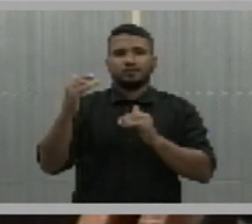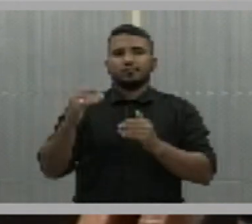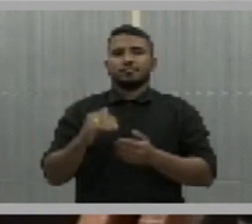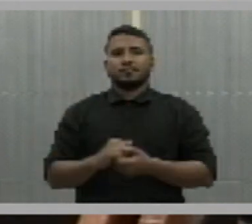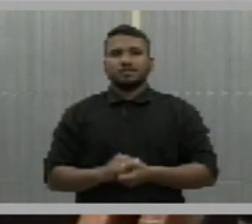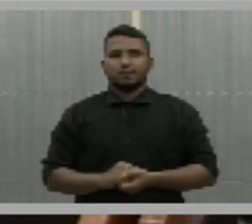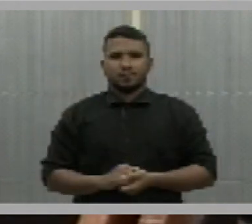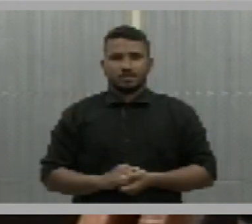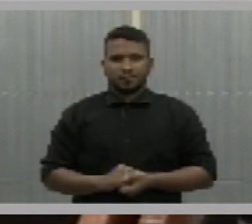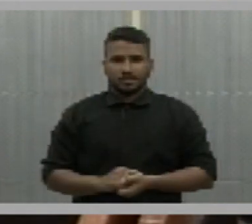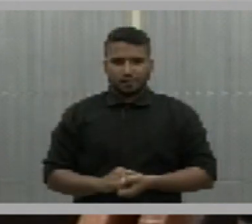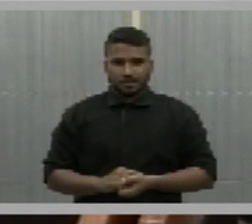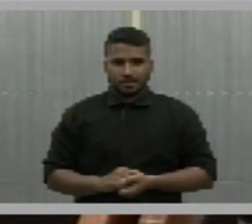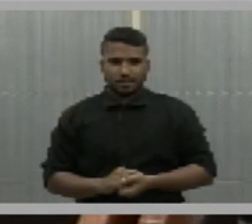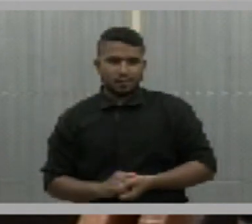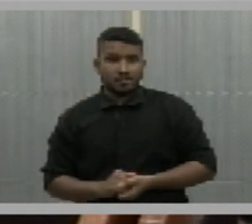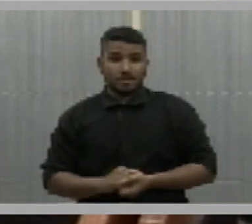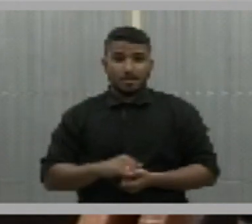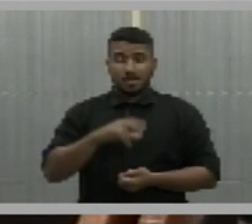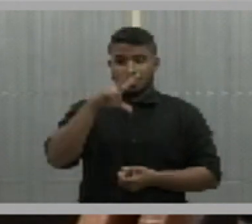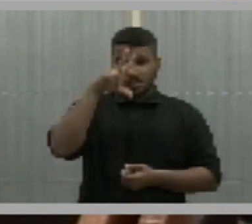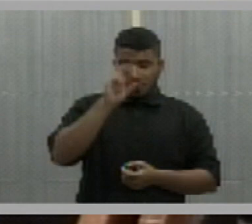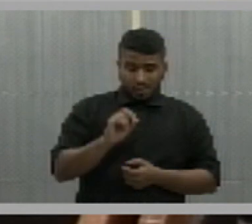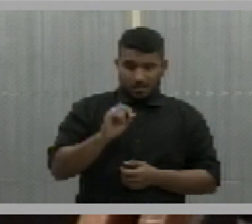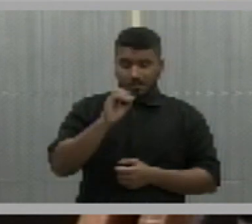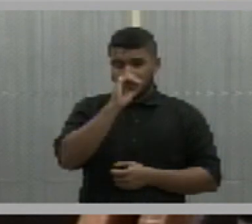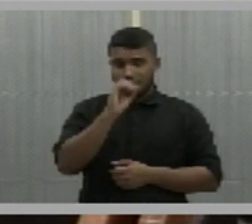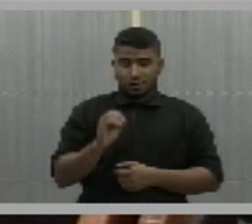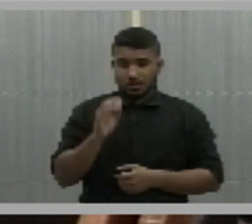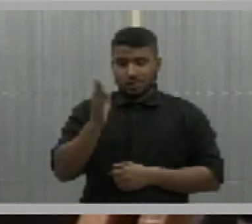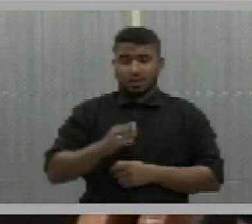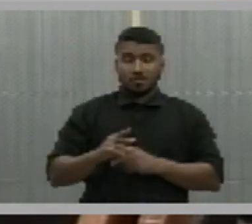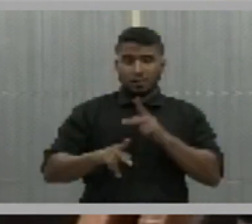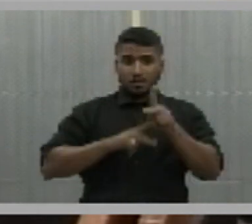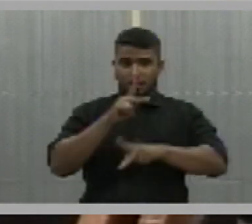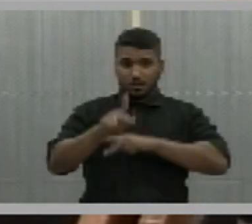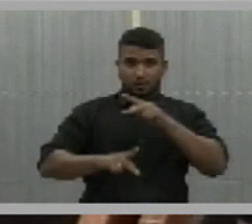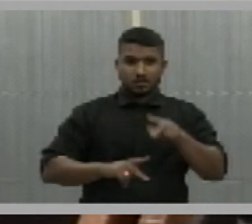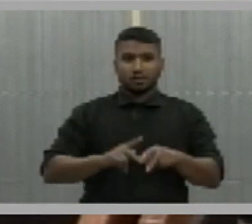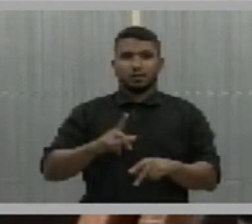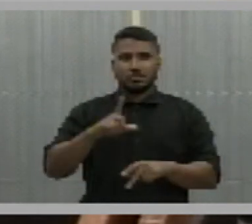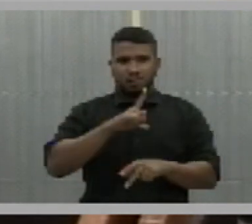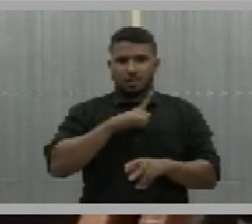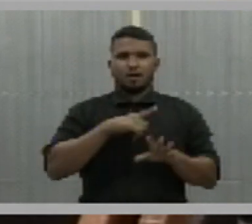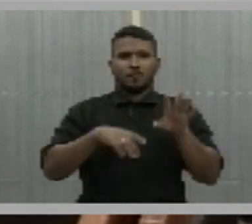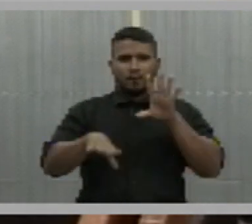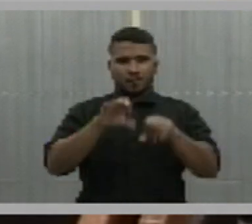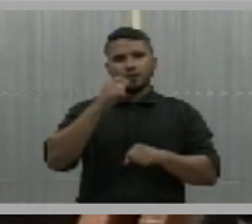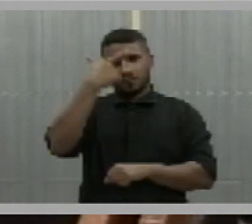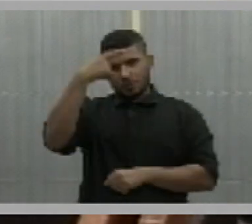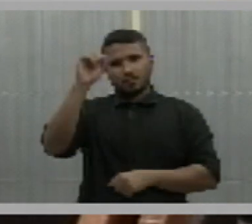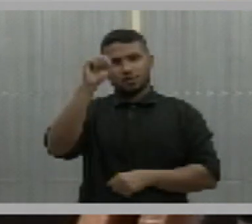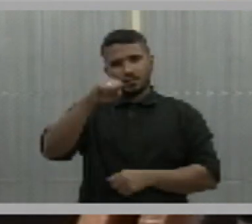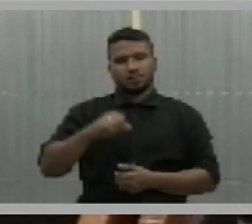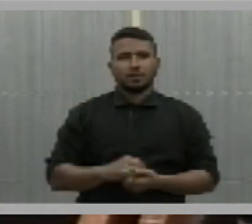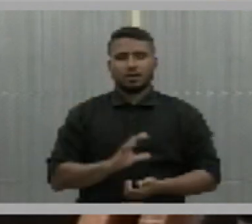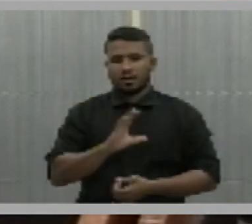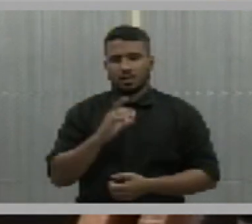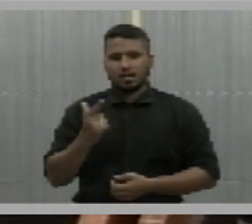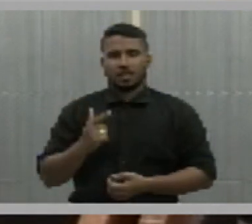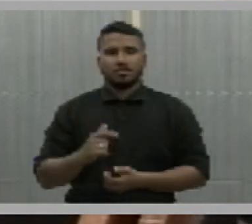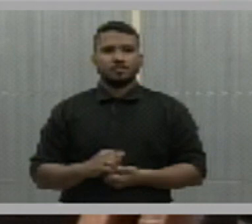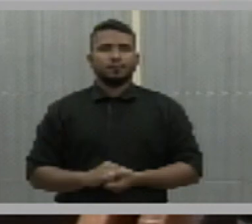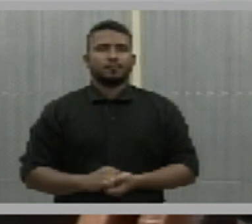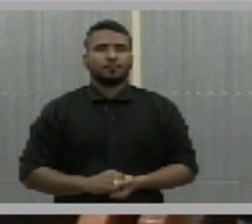menos 50% da sua população ativa tem formação superior. É claro que